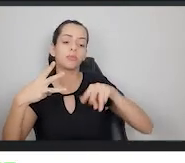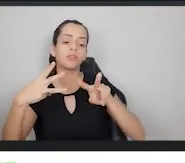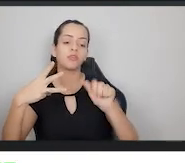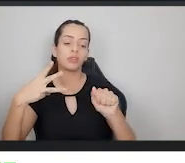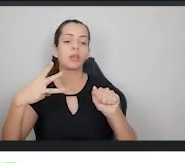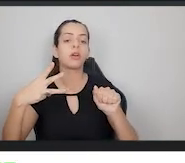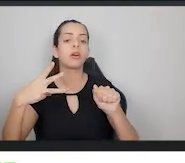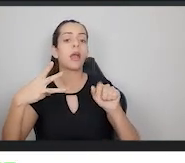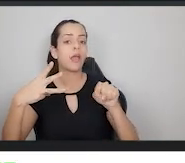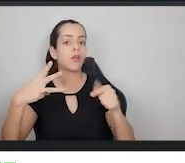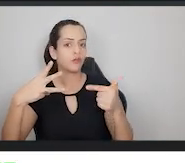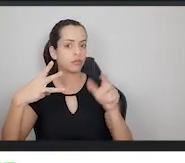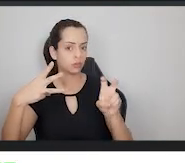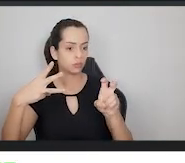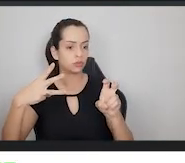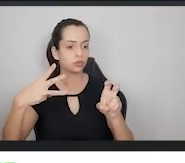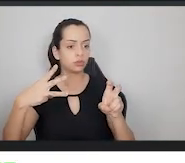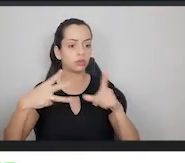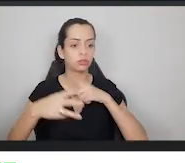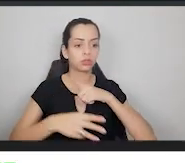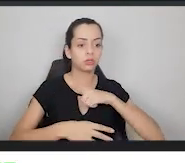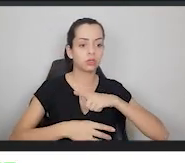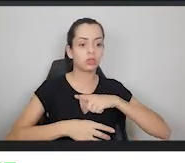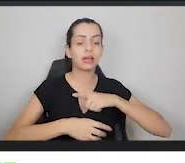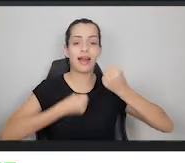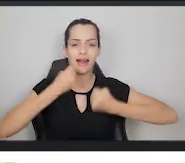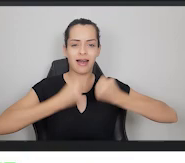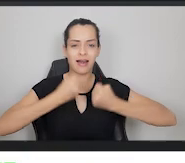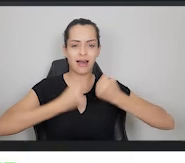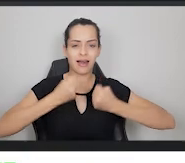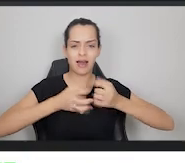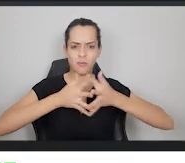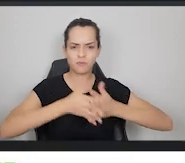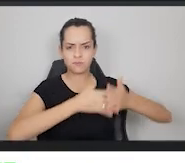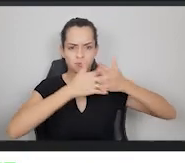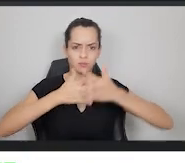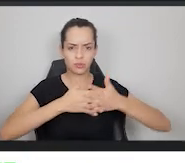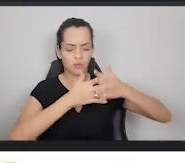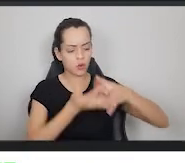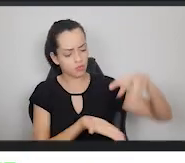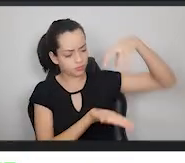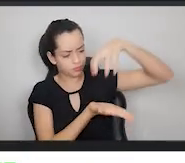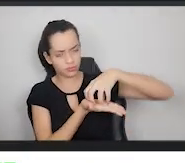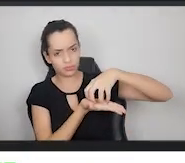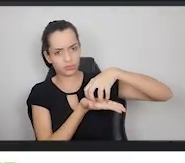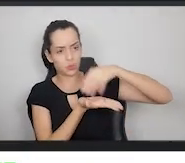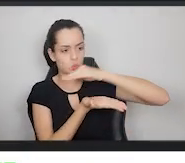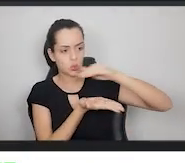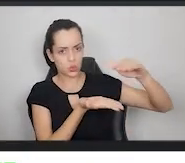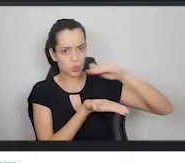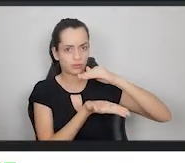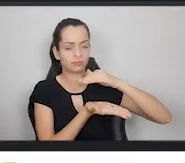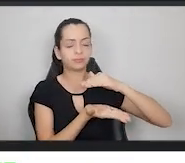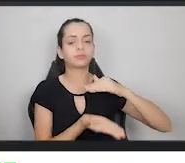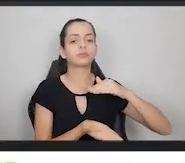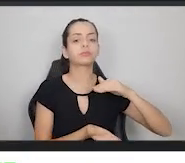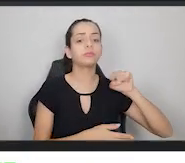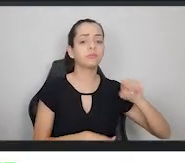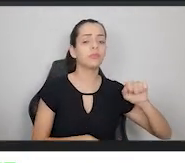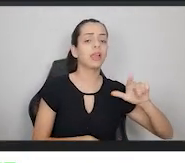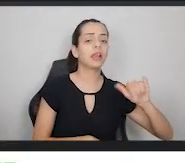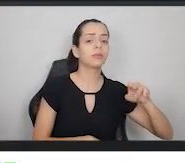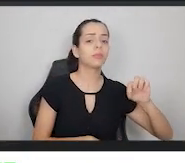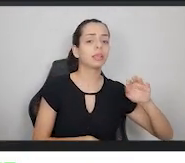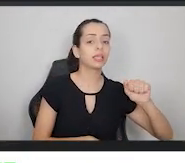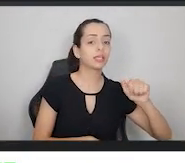Montes Claros 2, 80, 2 de 40. Número de alimentadores aqui, 8, 9. E na Montes Claros 4,